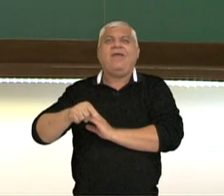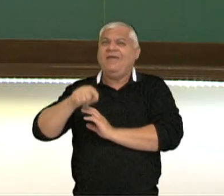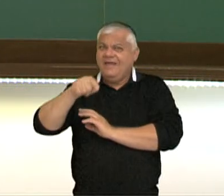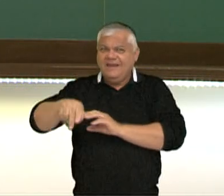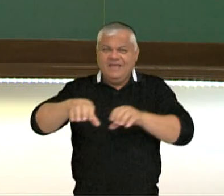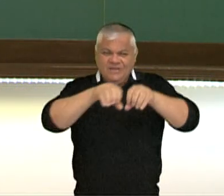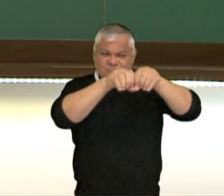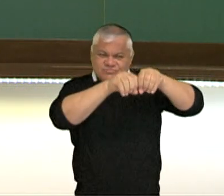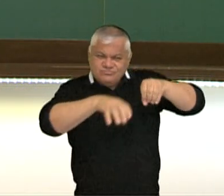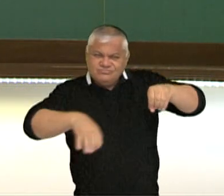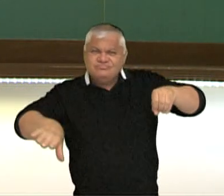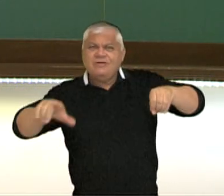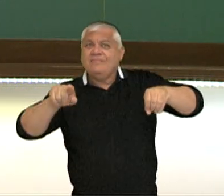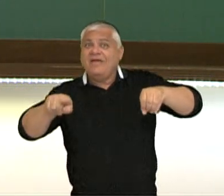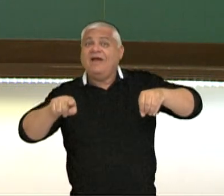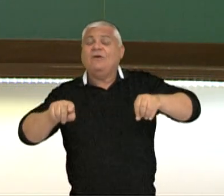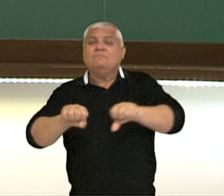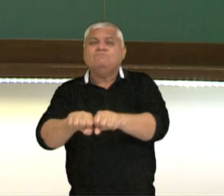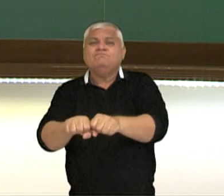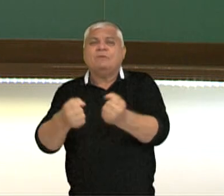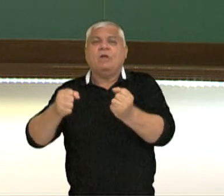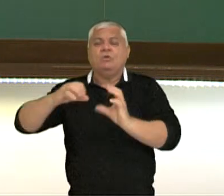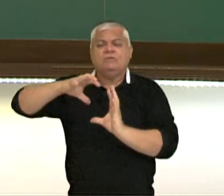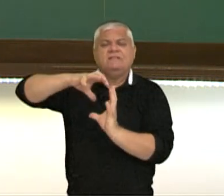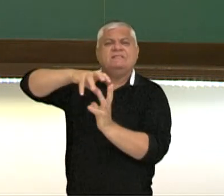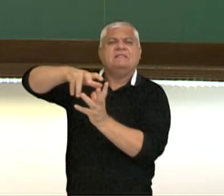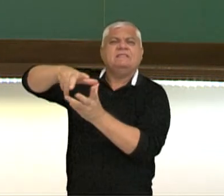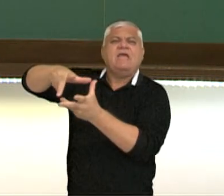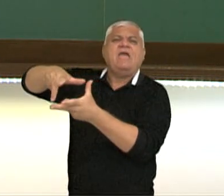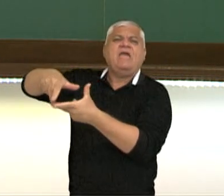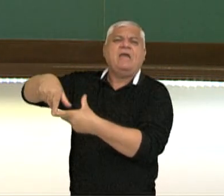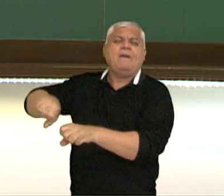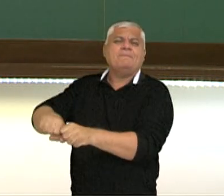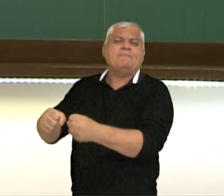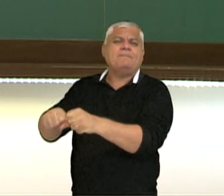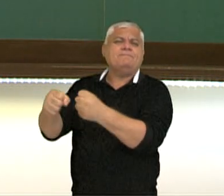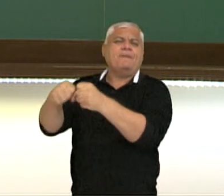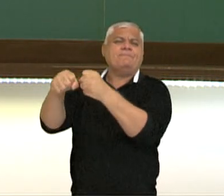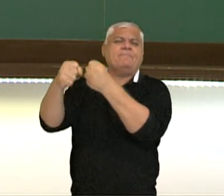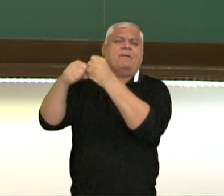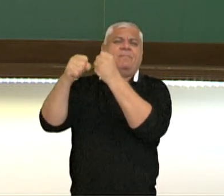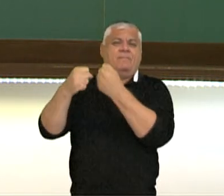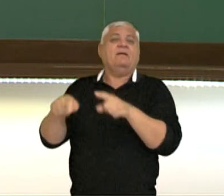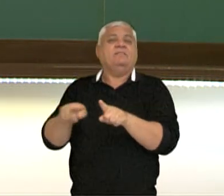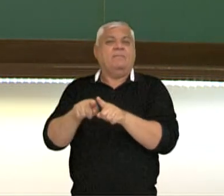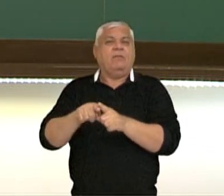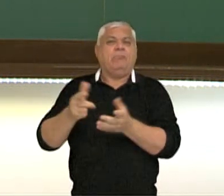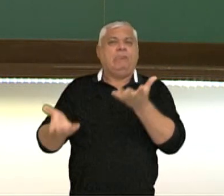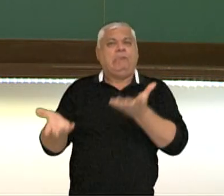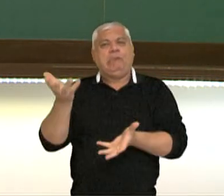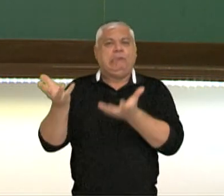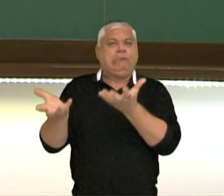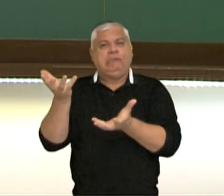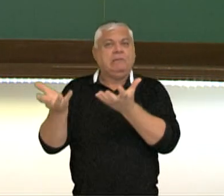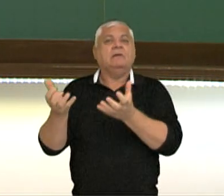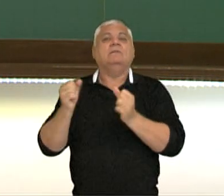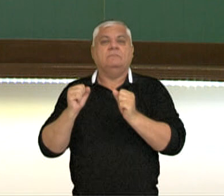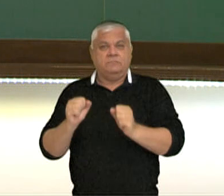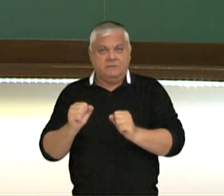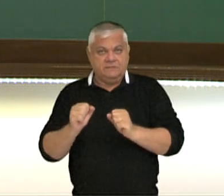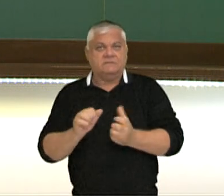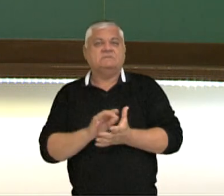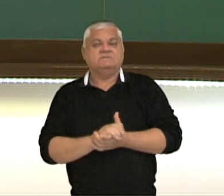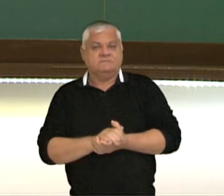ali o equilíbrio natural, mas outras áreas do planeta poderão ser afetadas também. E aí a perguntinha ali, vocês tinham